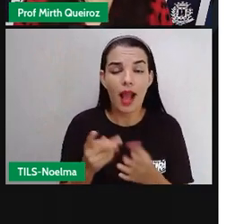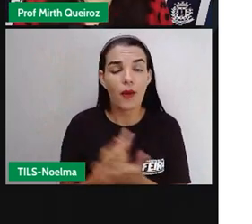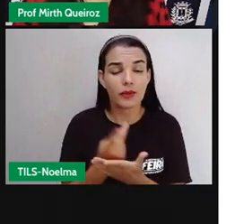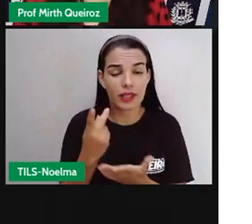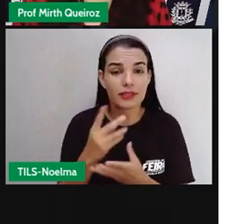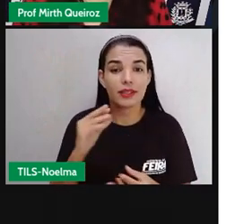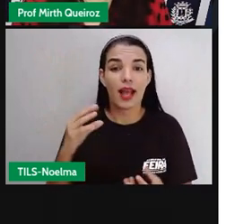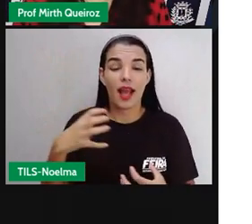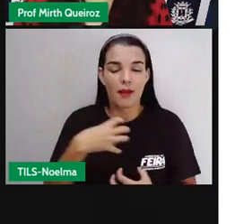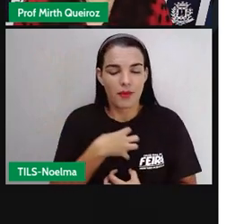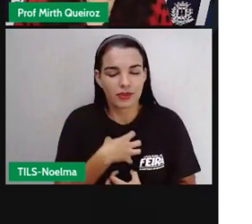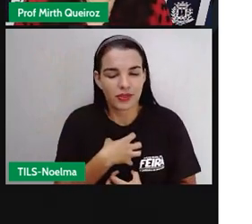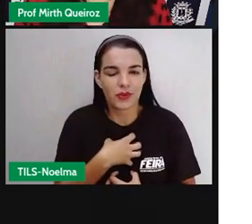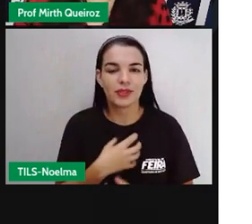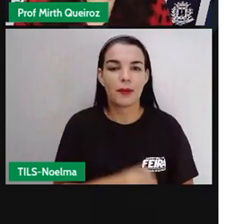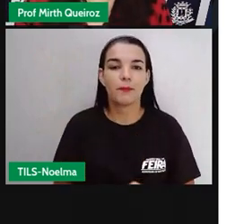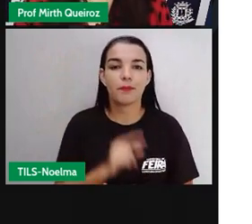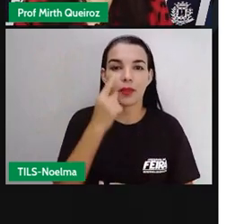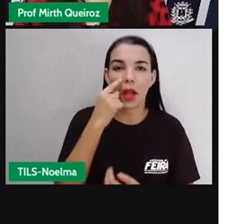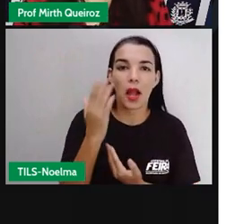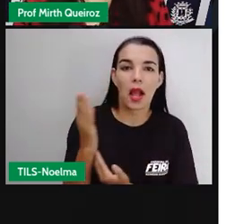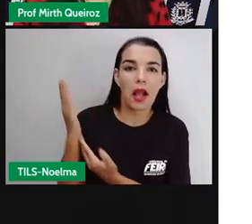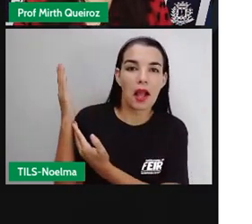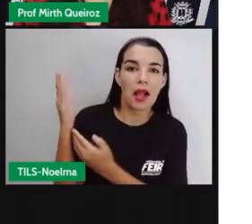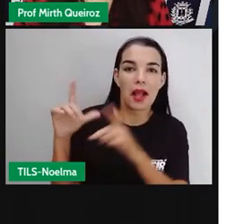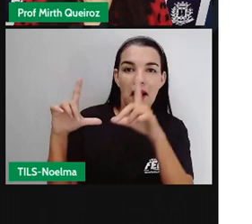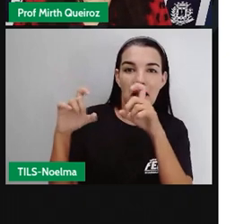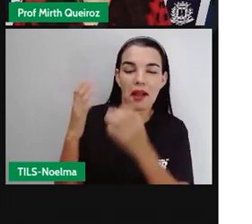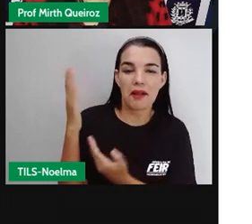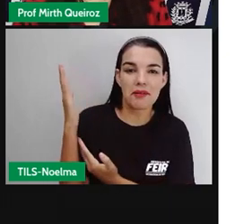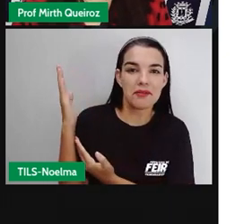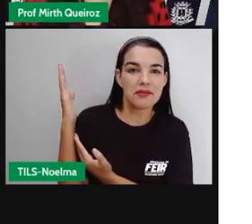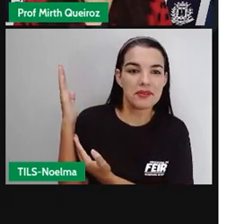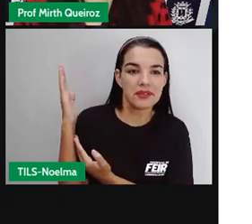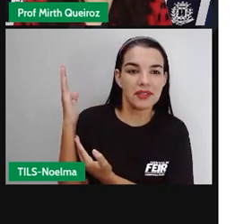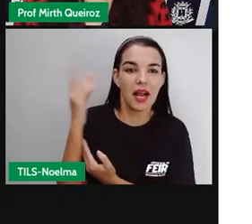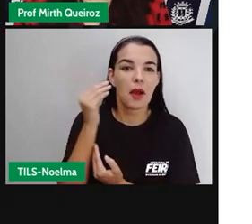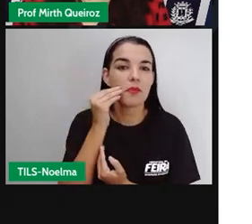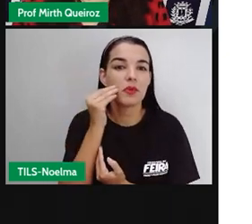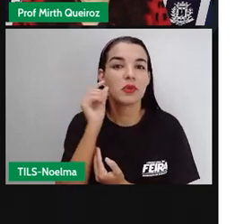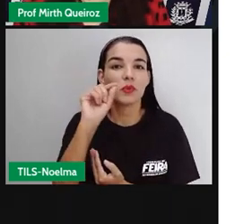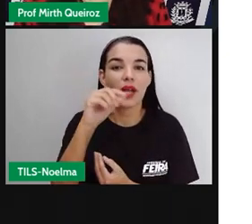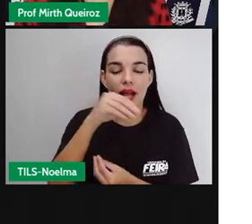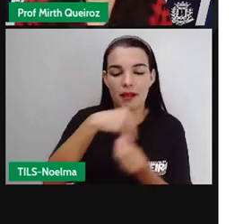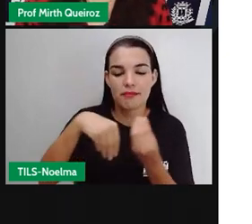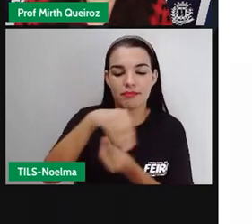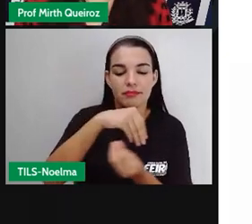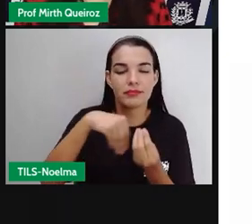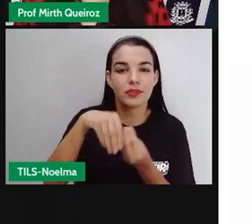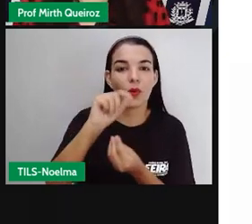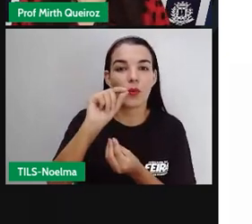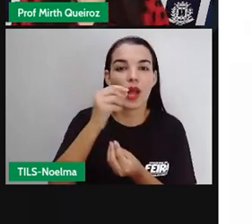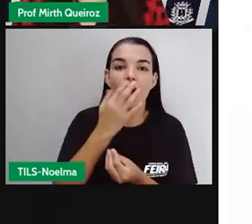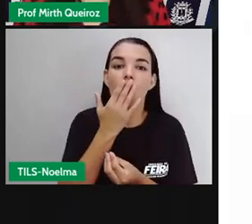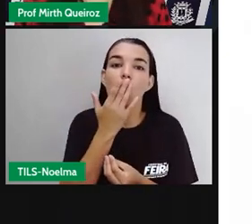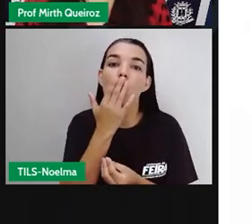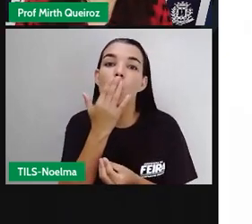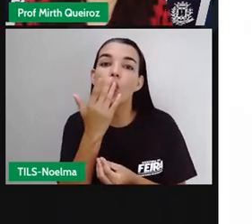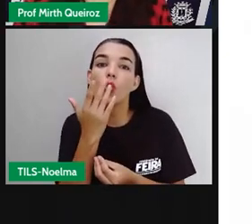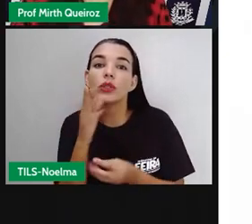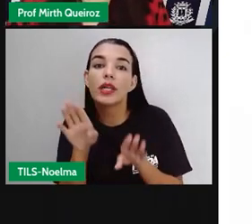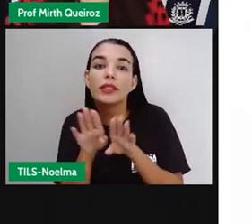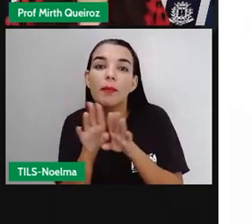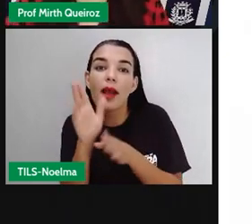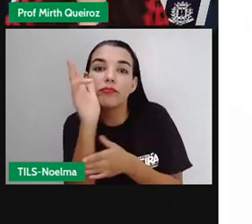emoções. A figura abaixo, ela mostra aí um exemplo de mistura, que é a mistura de cores e de formas em